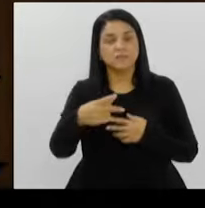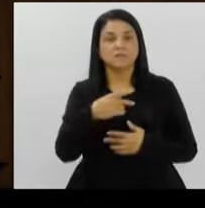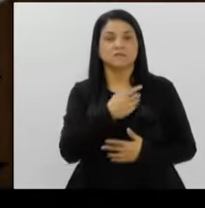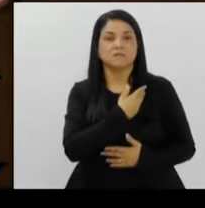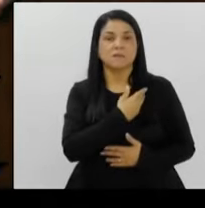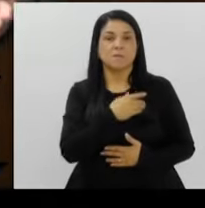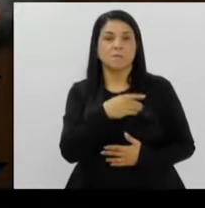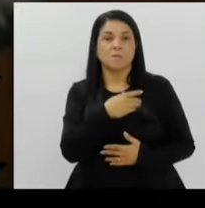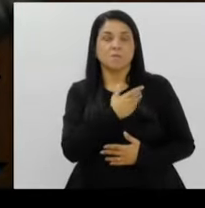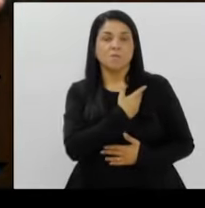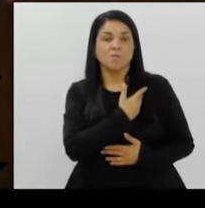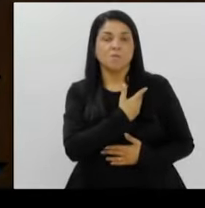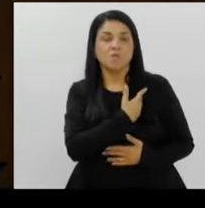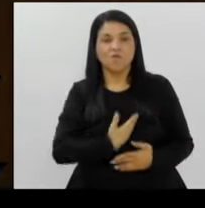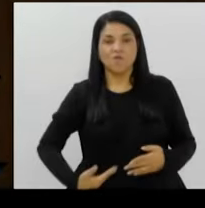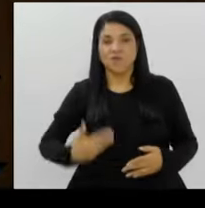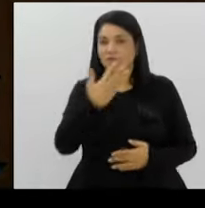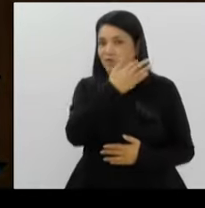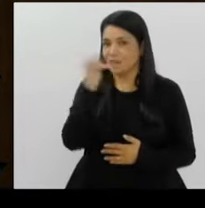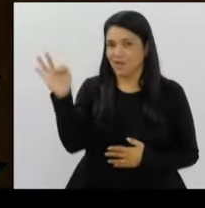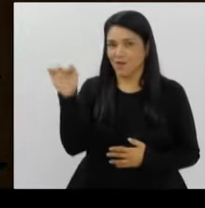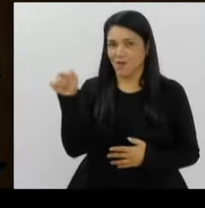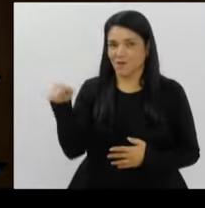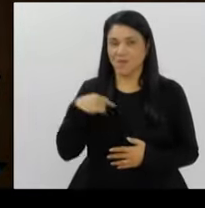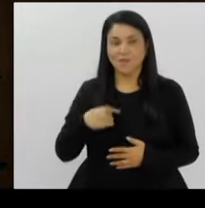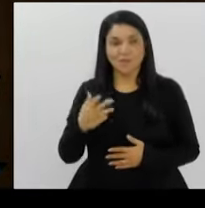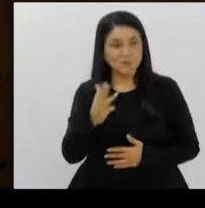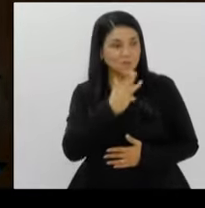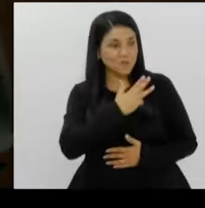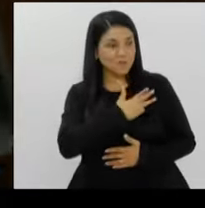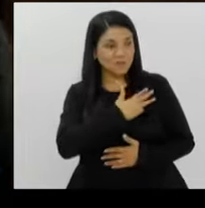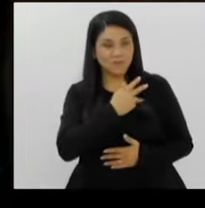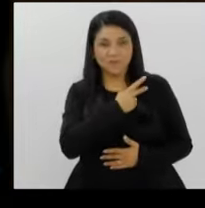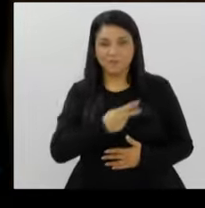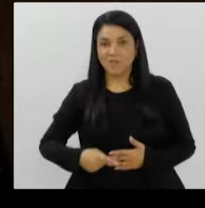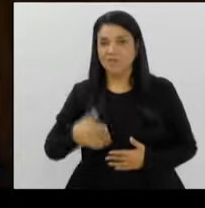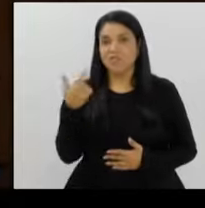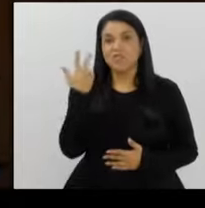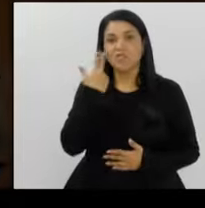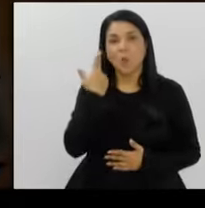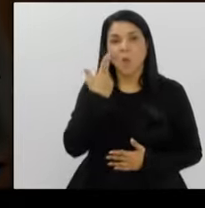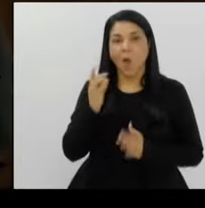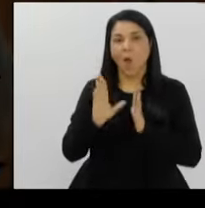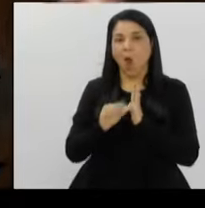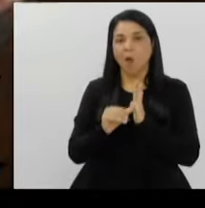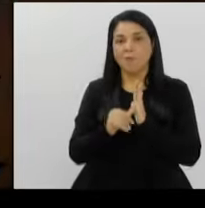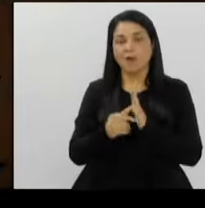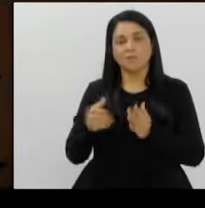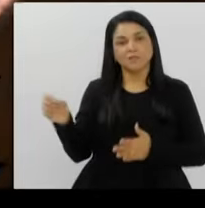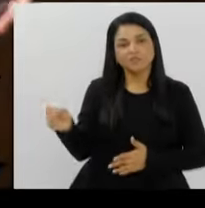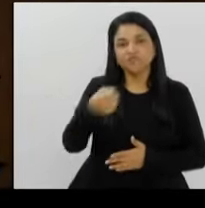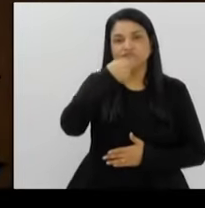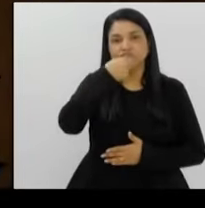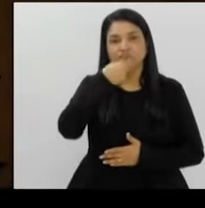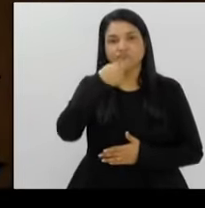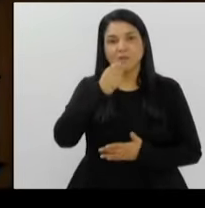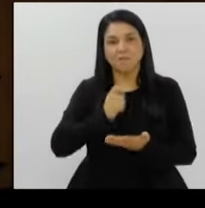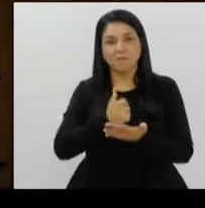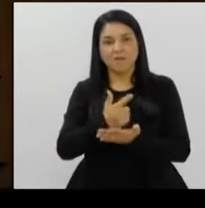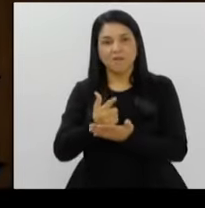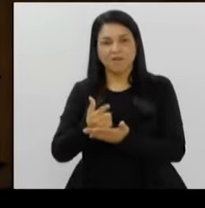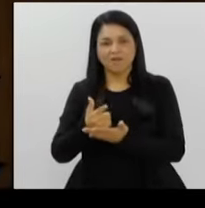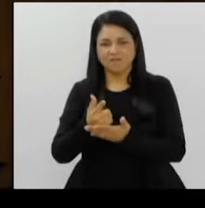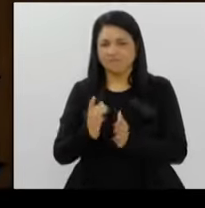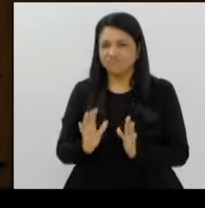Ora, nós temos um presidente da República que diz que é normal roubar para tomar uma cervejinha, dando salvo-conduto para